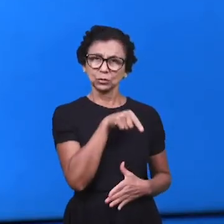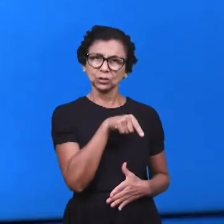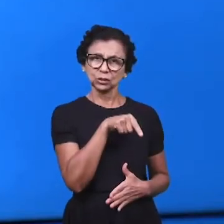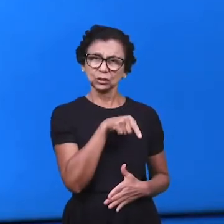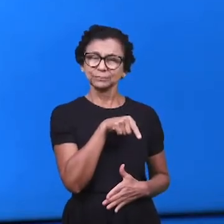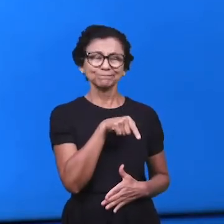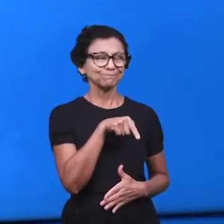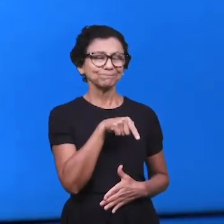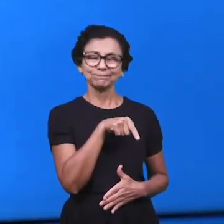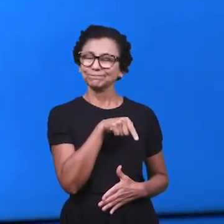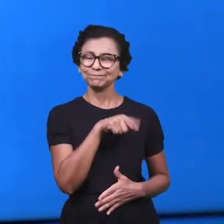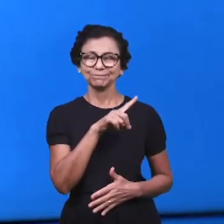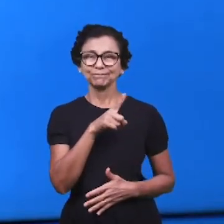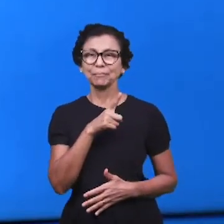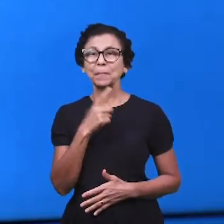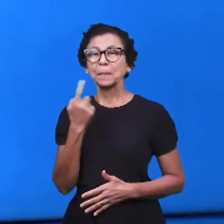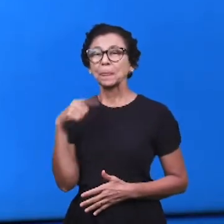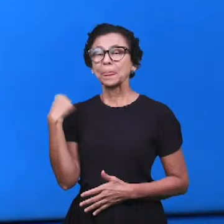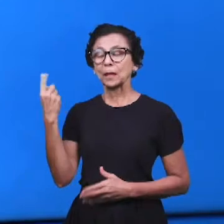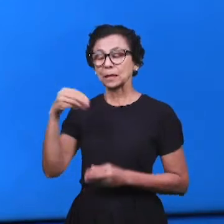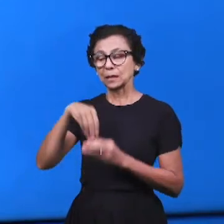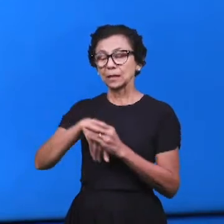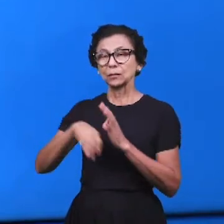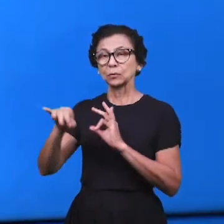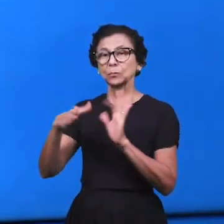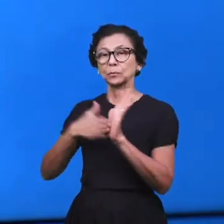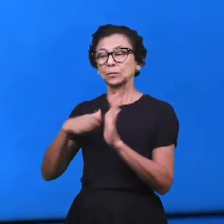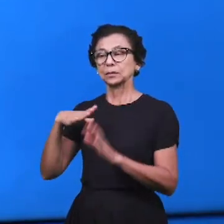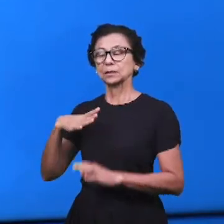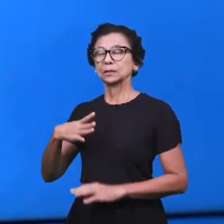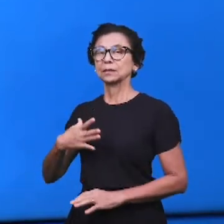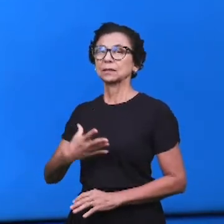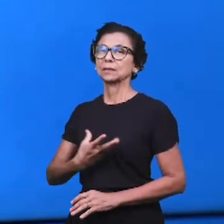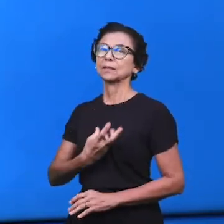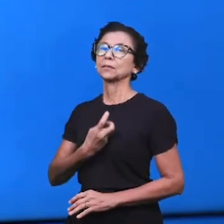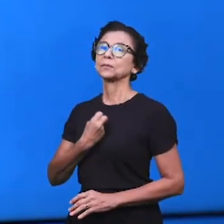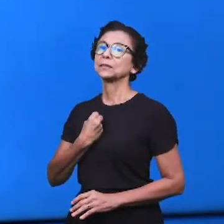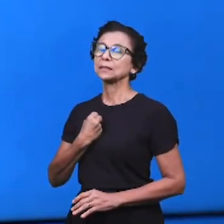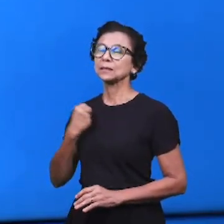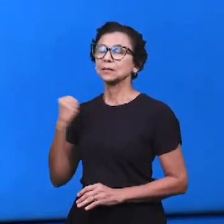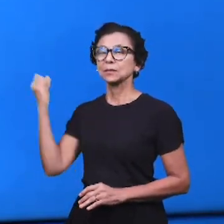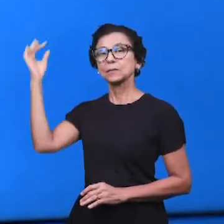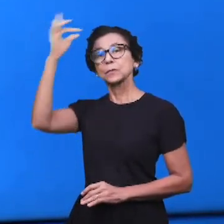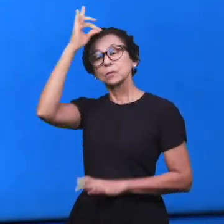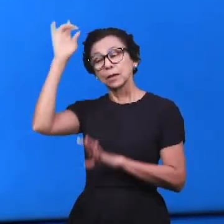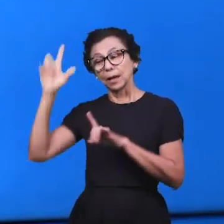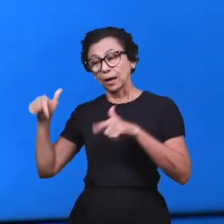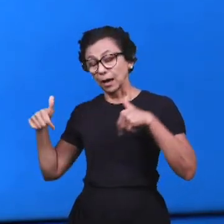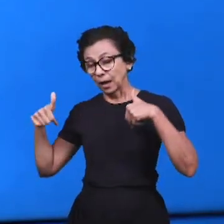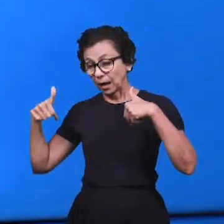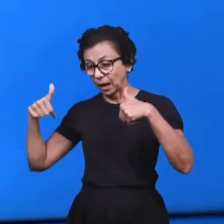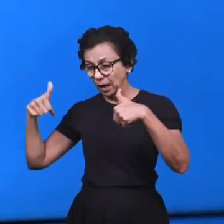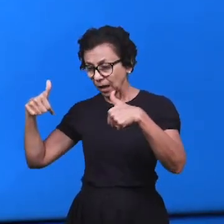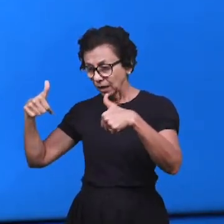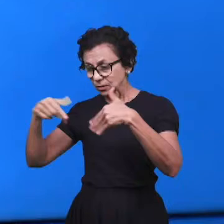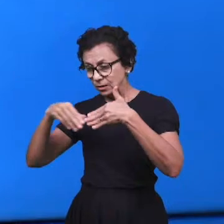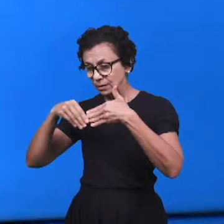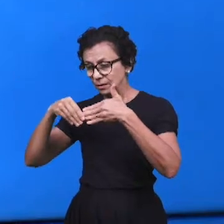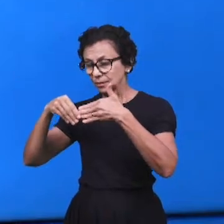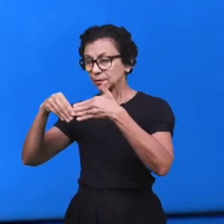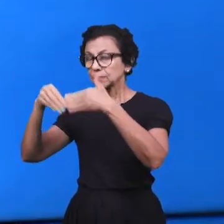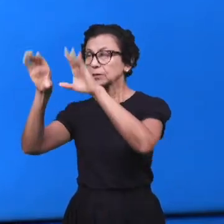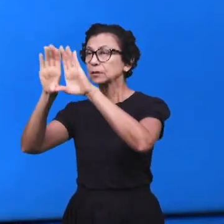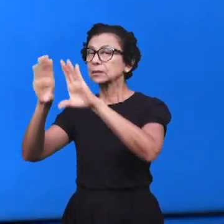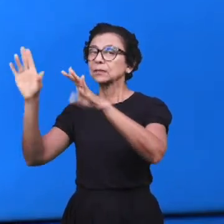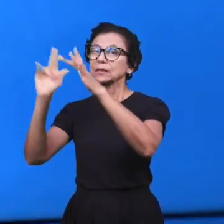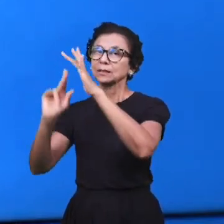uma outra obra, né? Que é a obra redentora, onde o Espírito Santo age, né? E o Espírito Santo nos conduz à vida